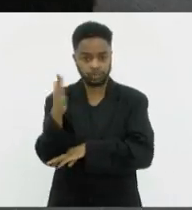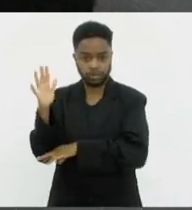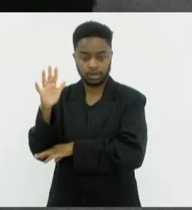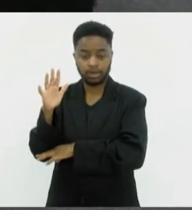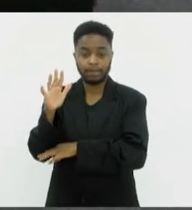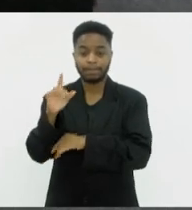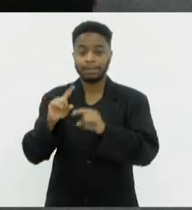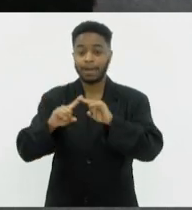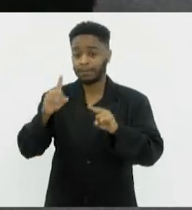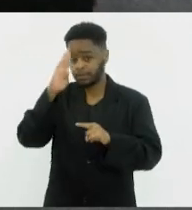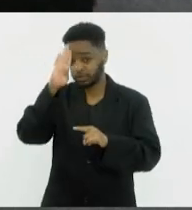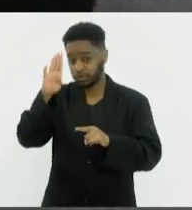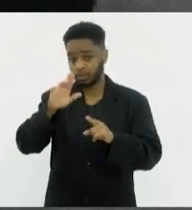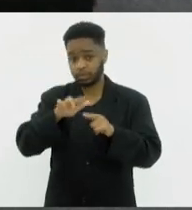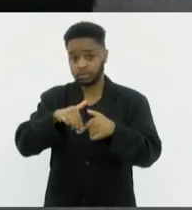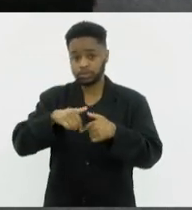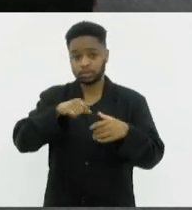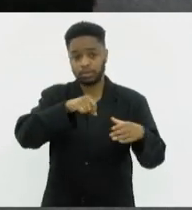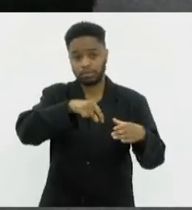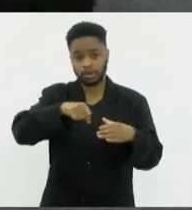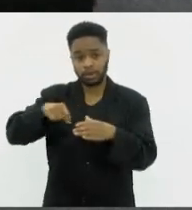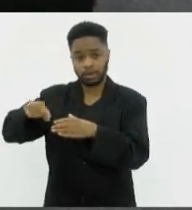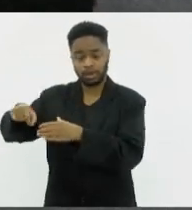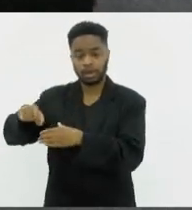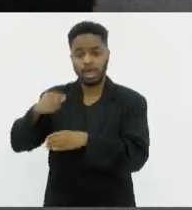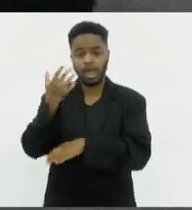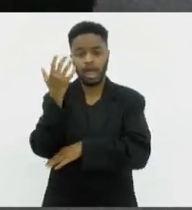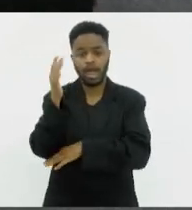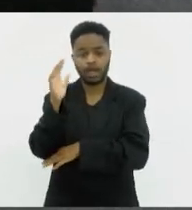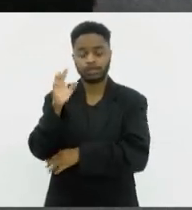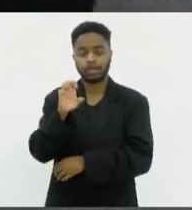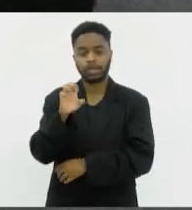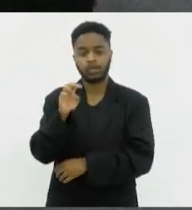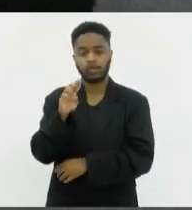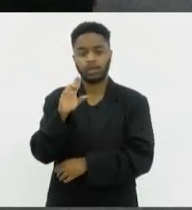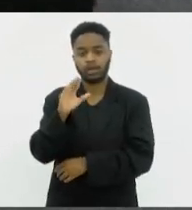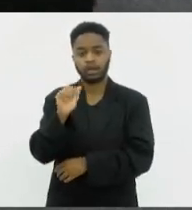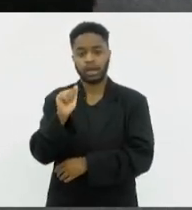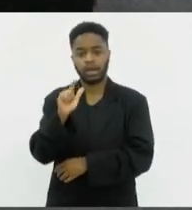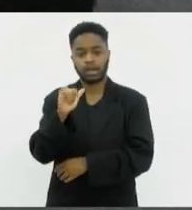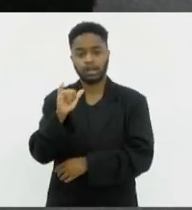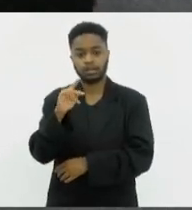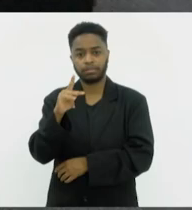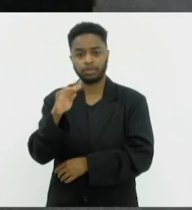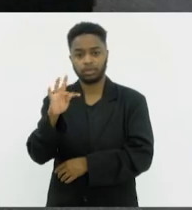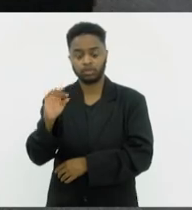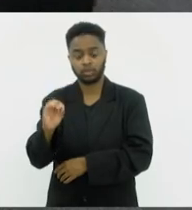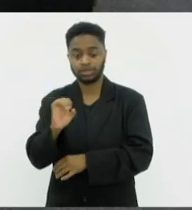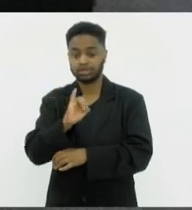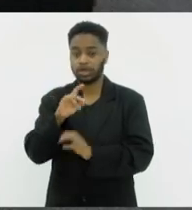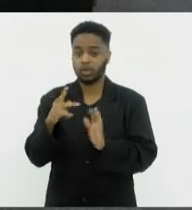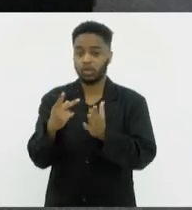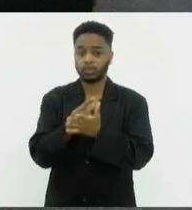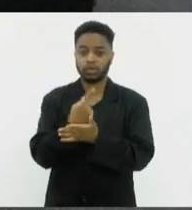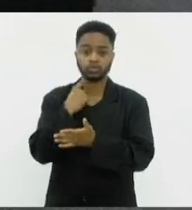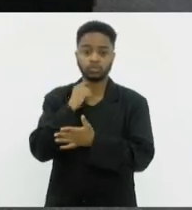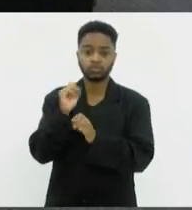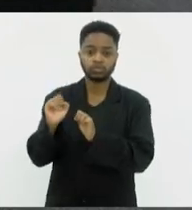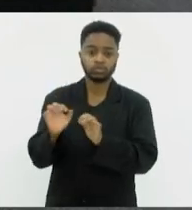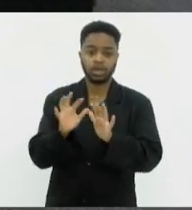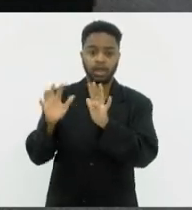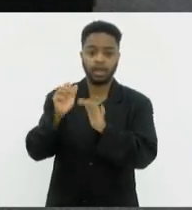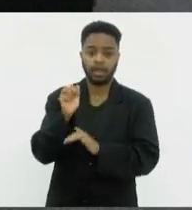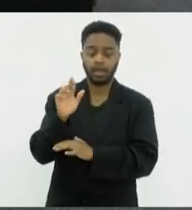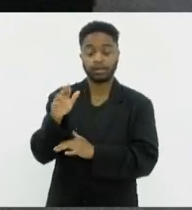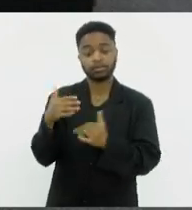de eucalipto, numa situação de poluição. Ou seja, senhor presidente, as